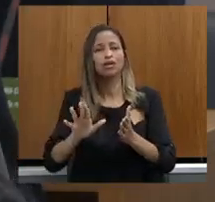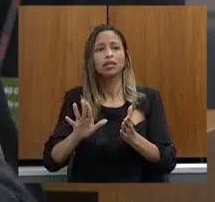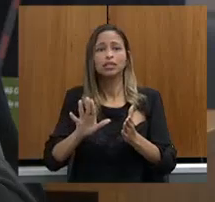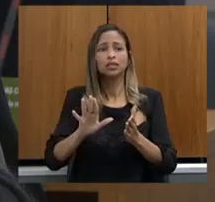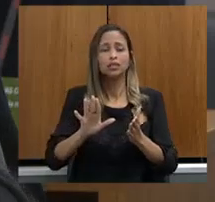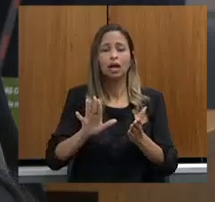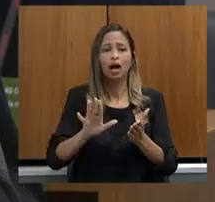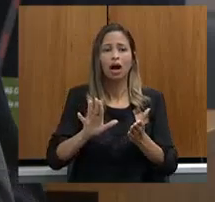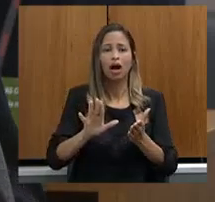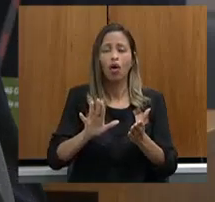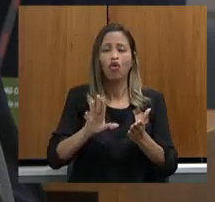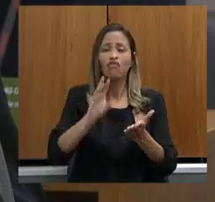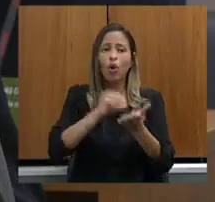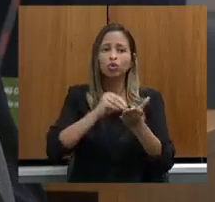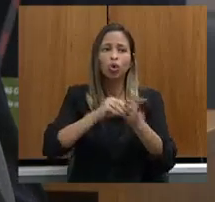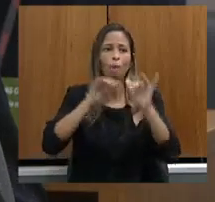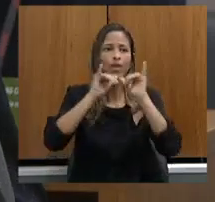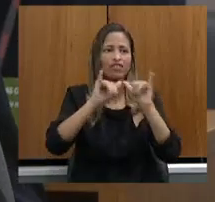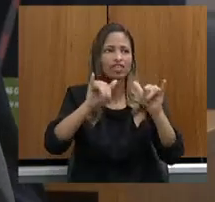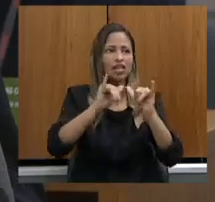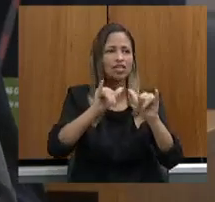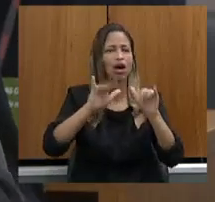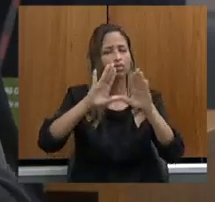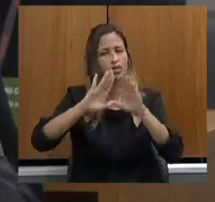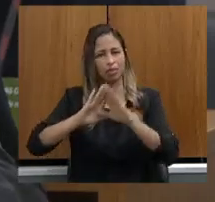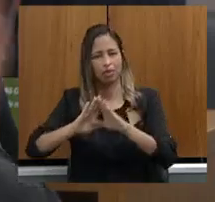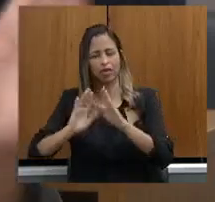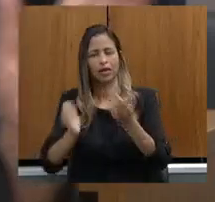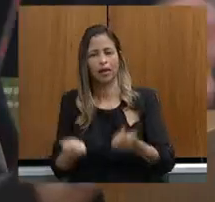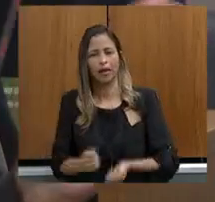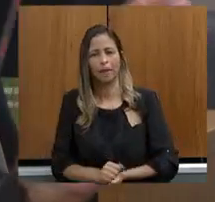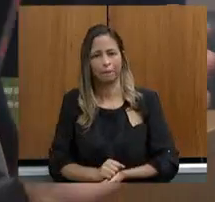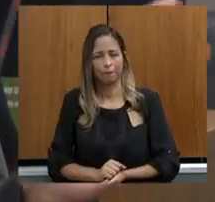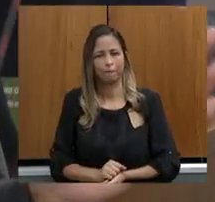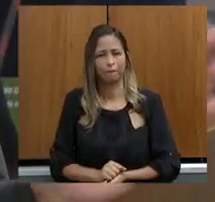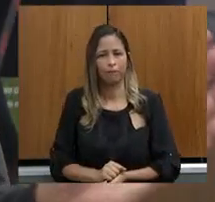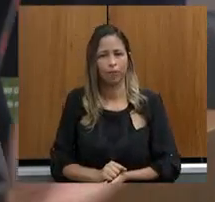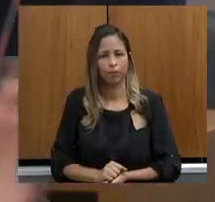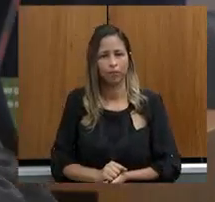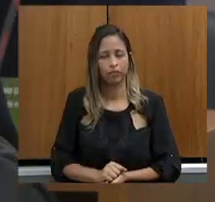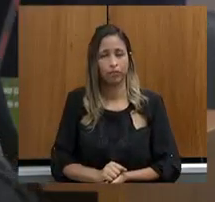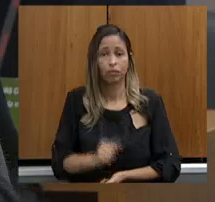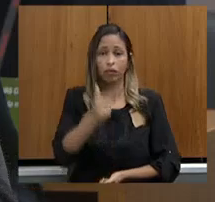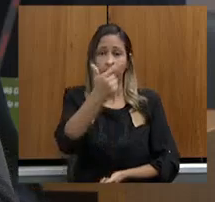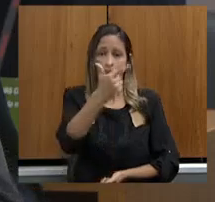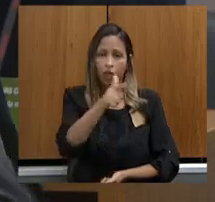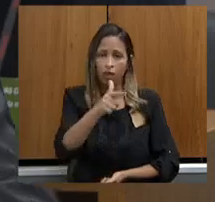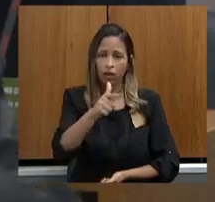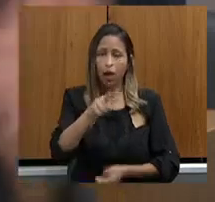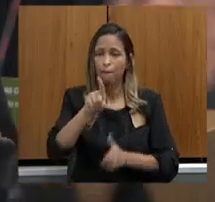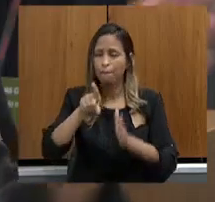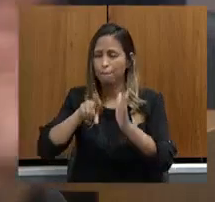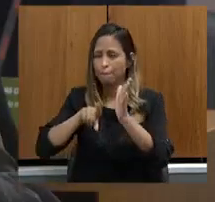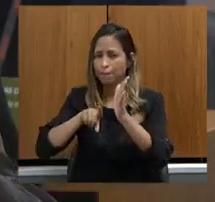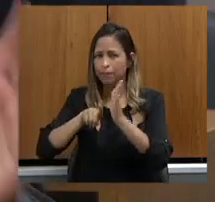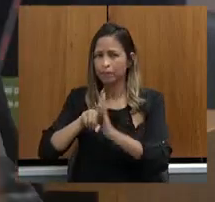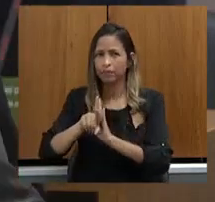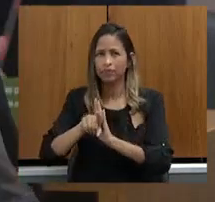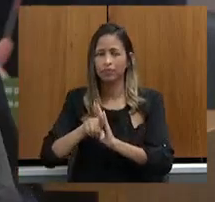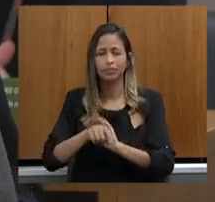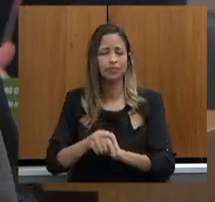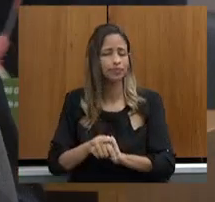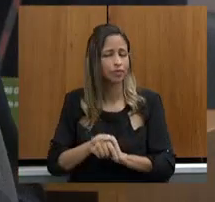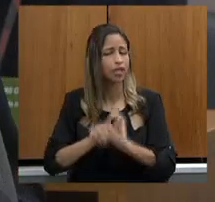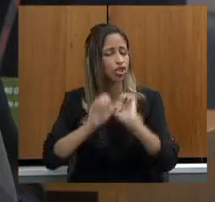houve falta de manifestação da Assembleia e uma parte da minha pergunta o segredo